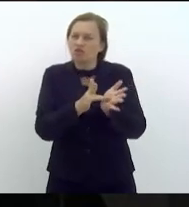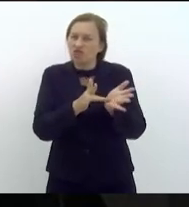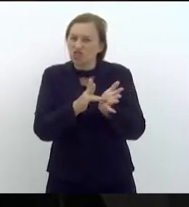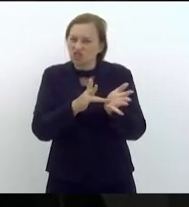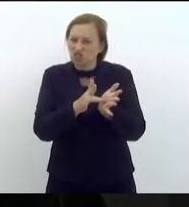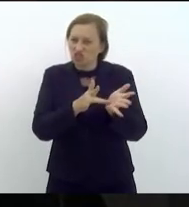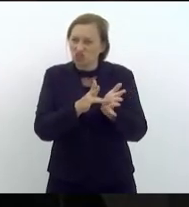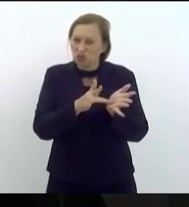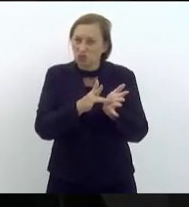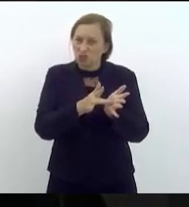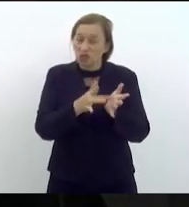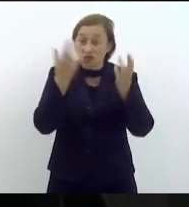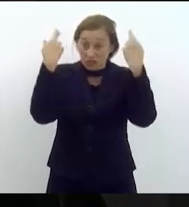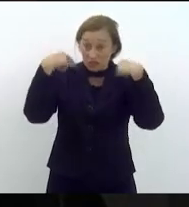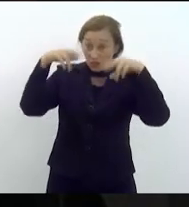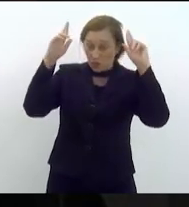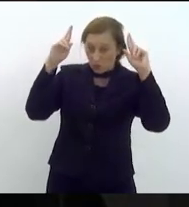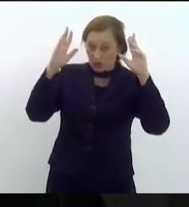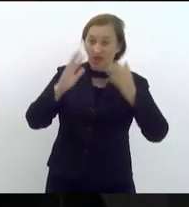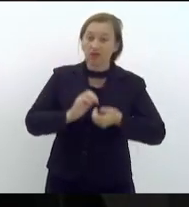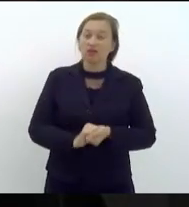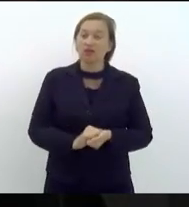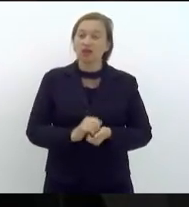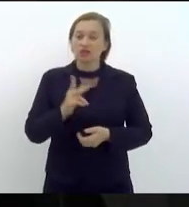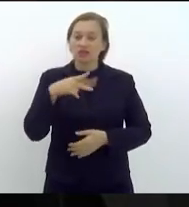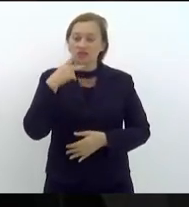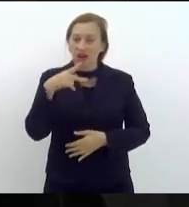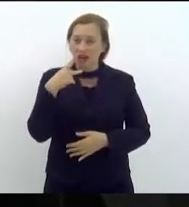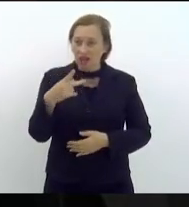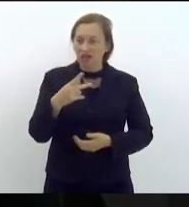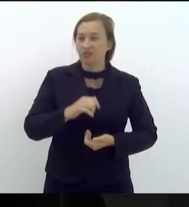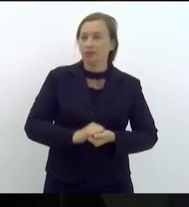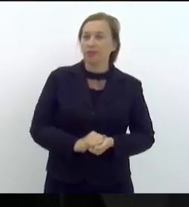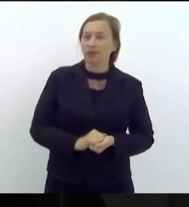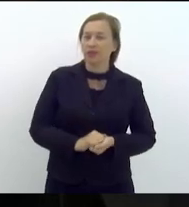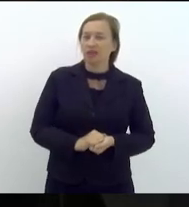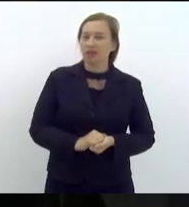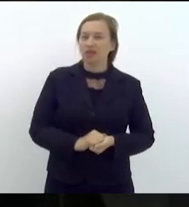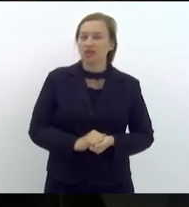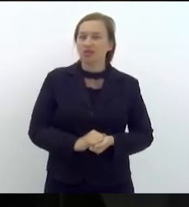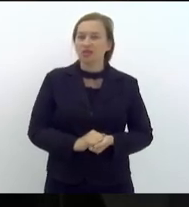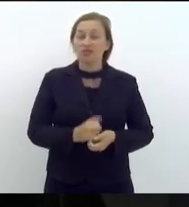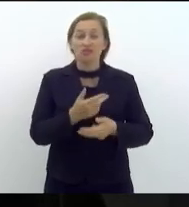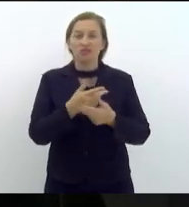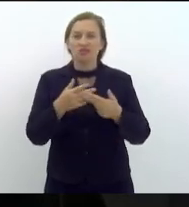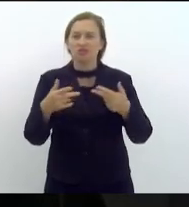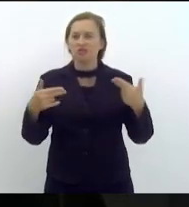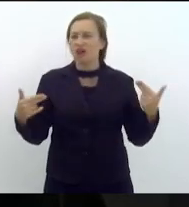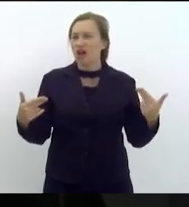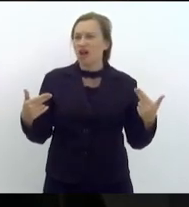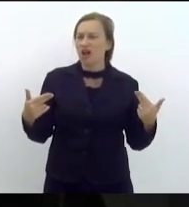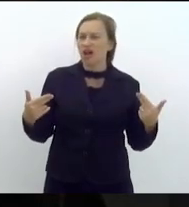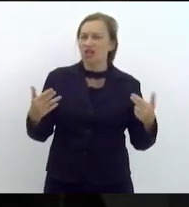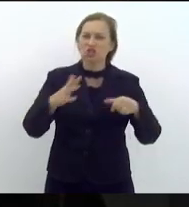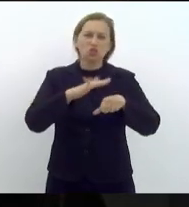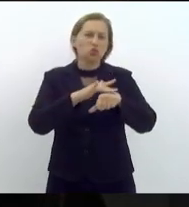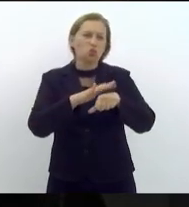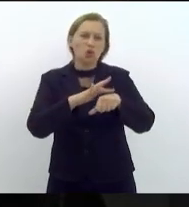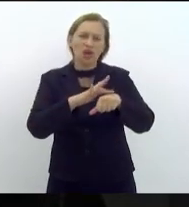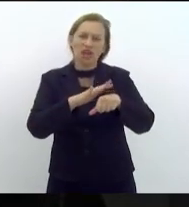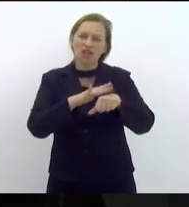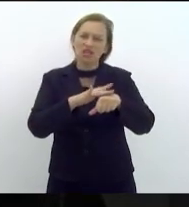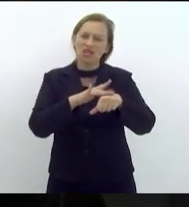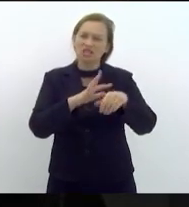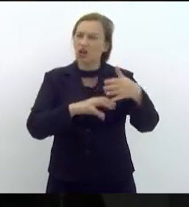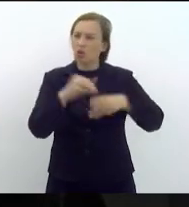que me diga que até lua uma série de infortúnios de doenças não